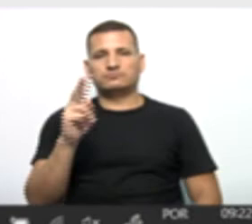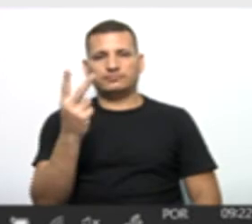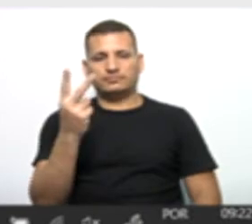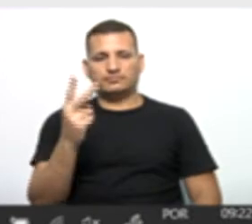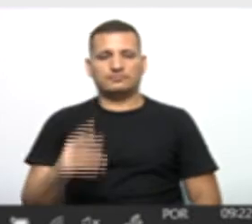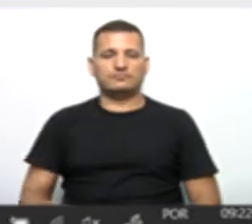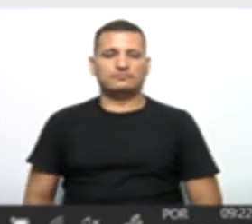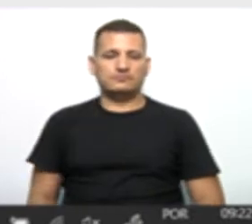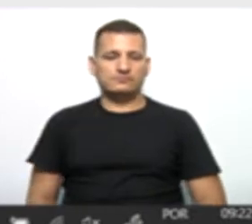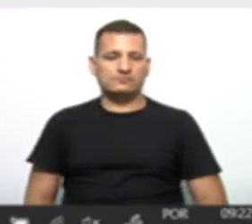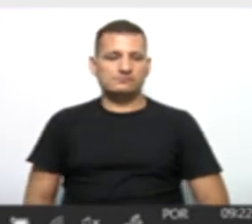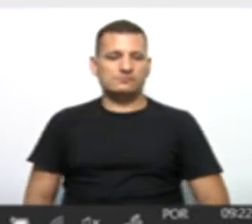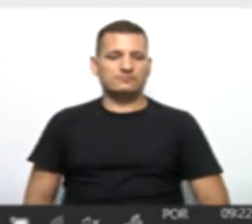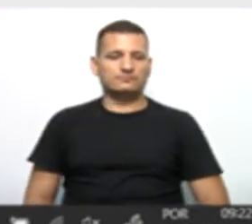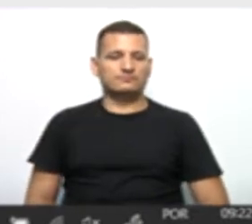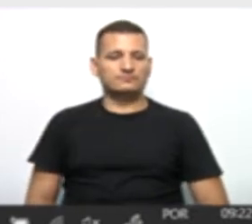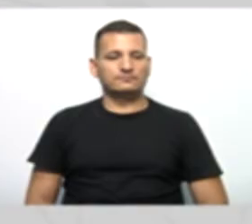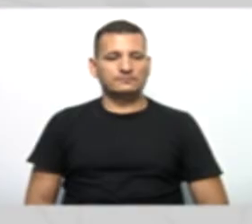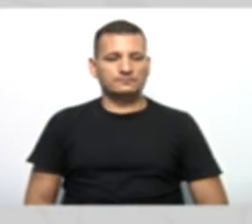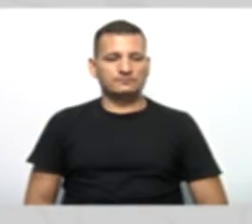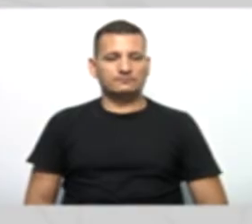Update,